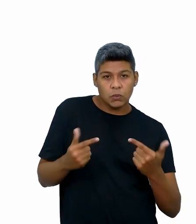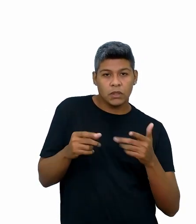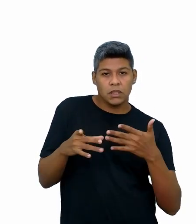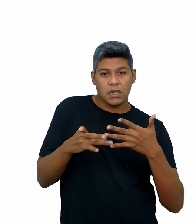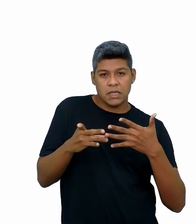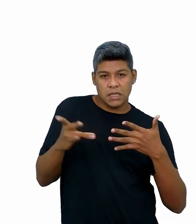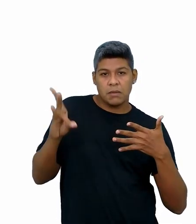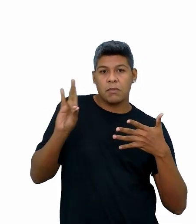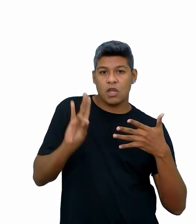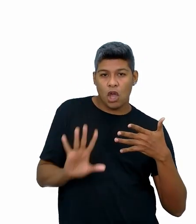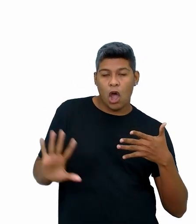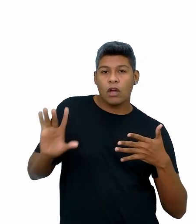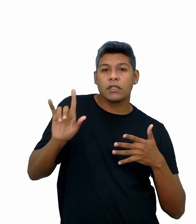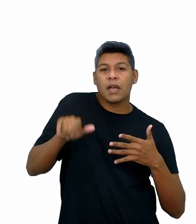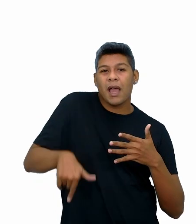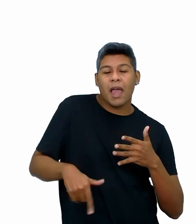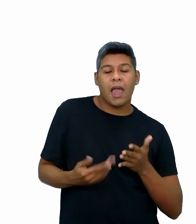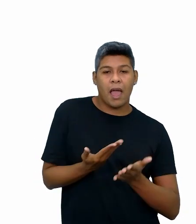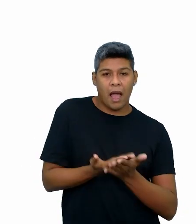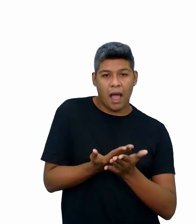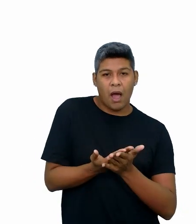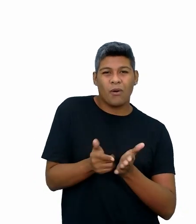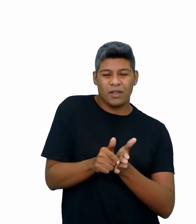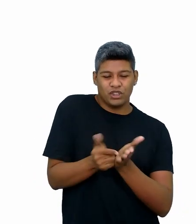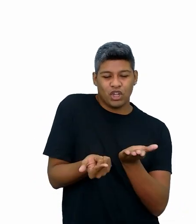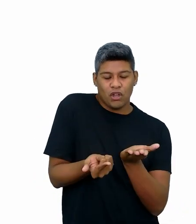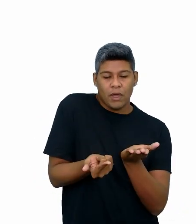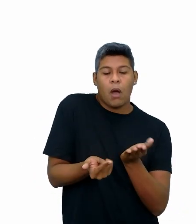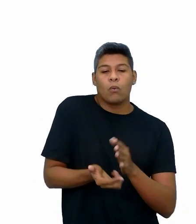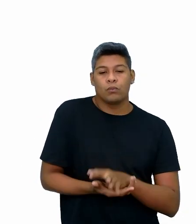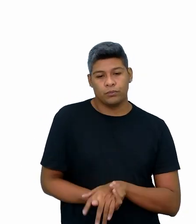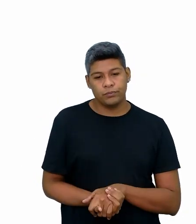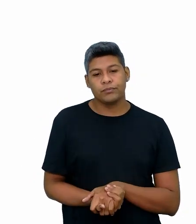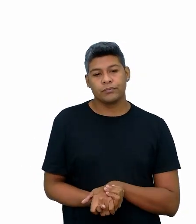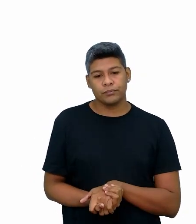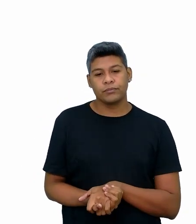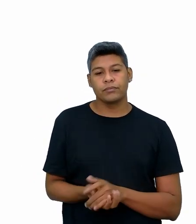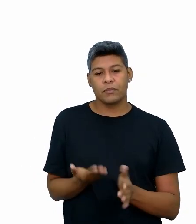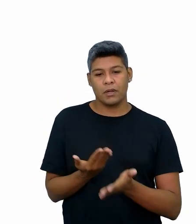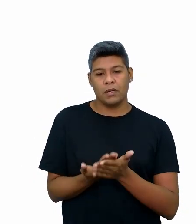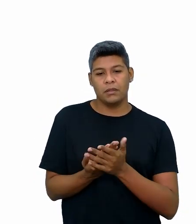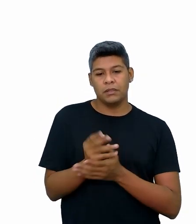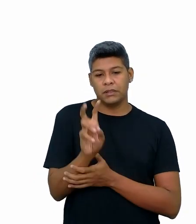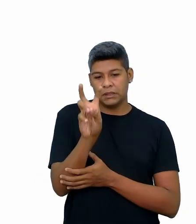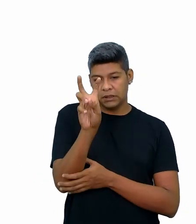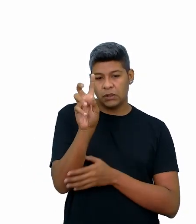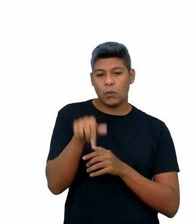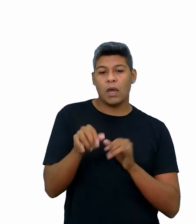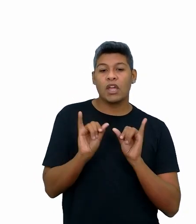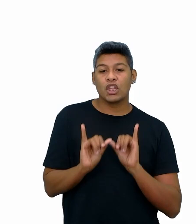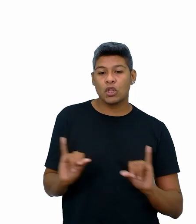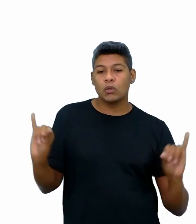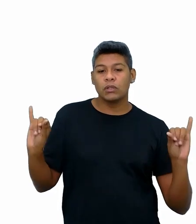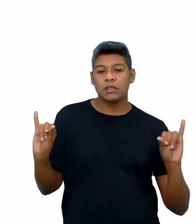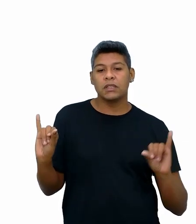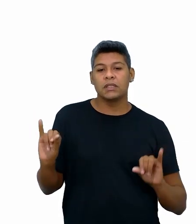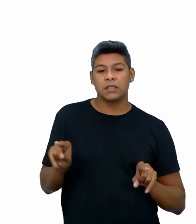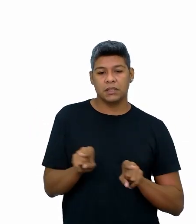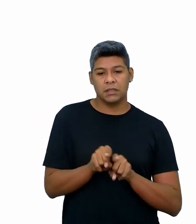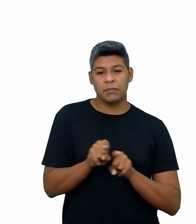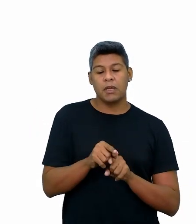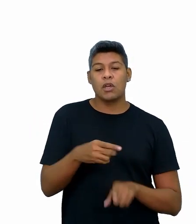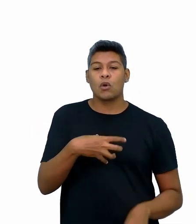no jornal. A aula 5 e 6 também são aulas duplas, tá? A notícia e seus contextos, então que o estudante também